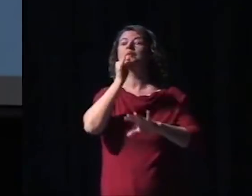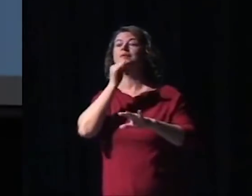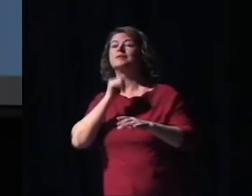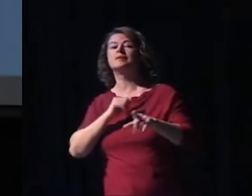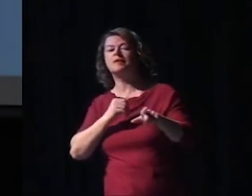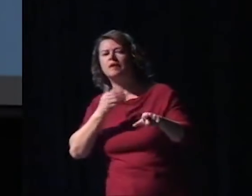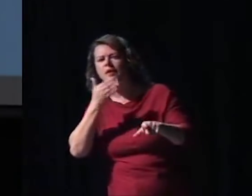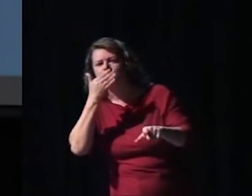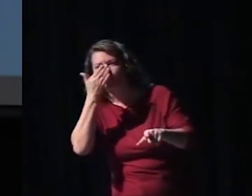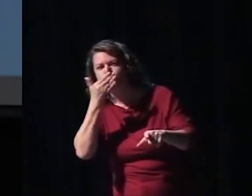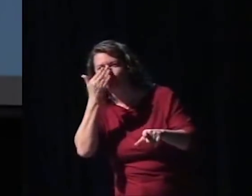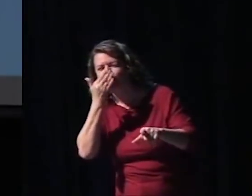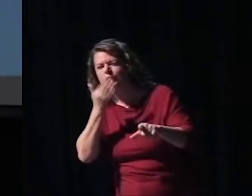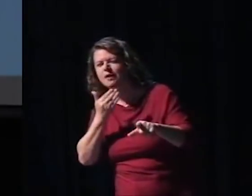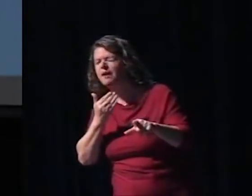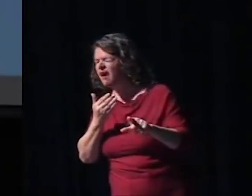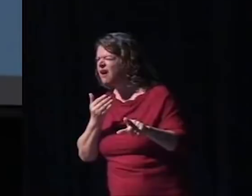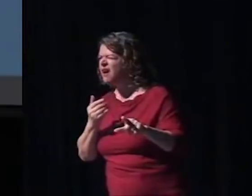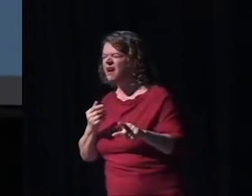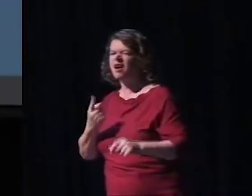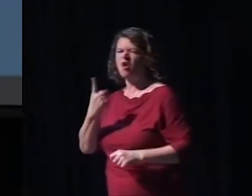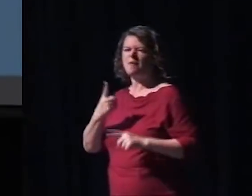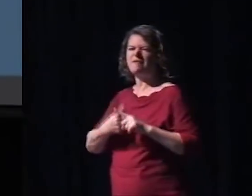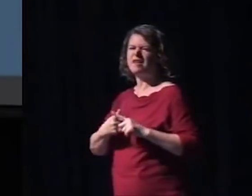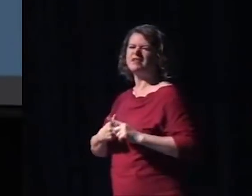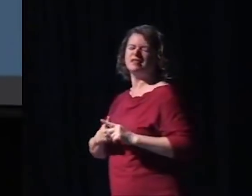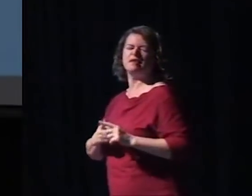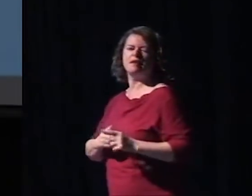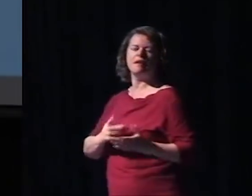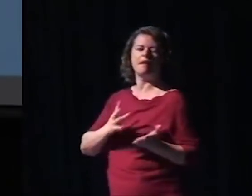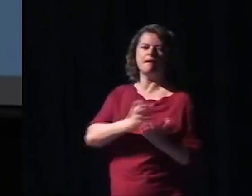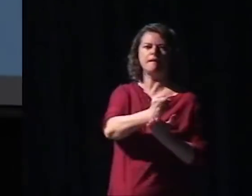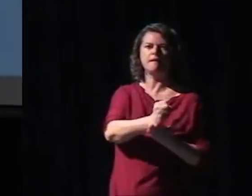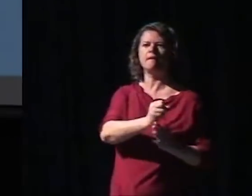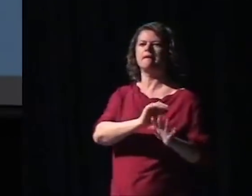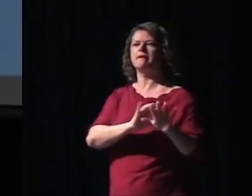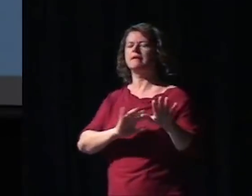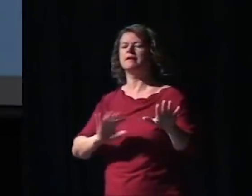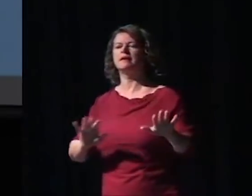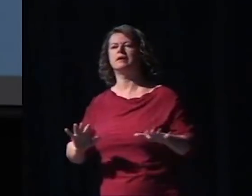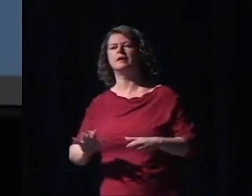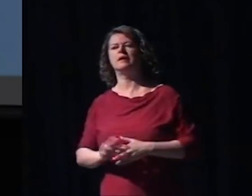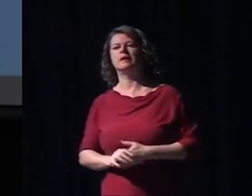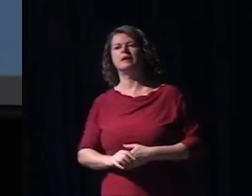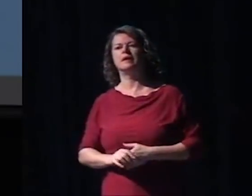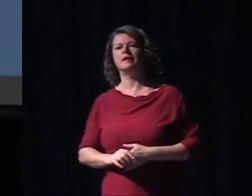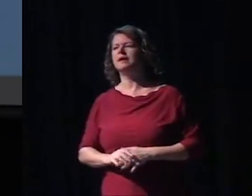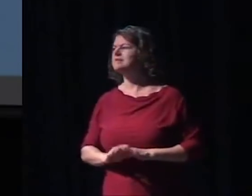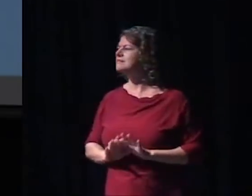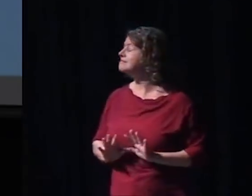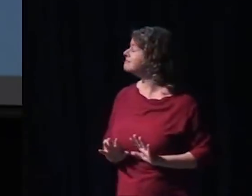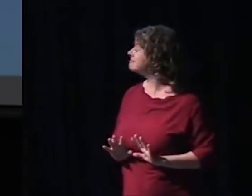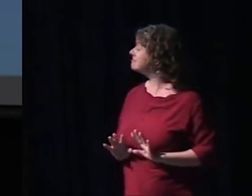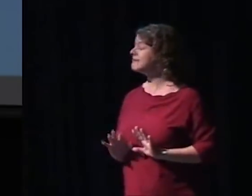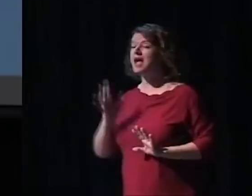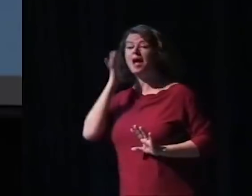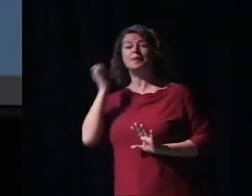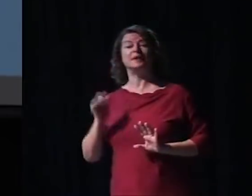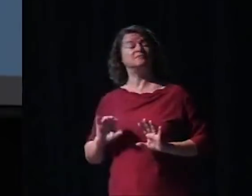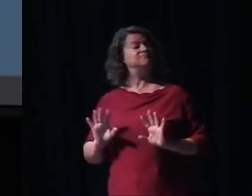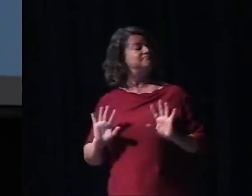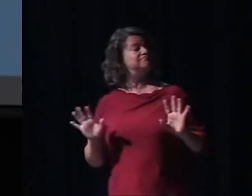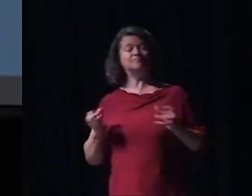deu nada. E aí você fica naquele território do pecado, achando que aquela porta que você